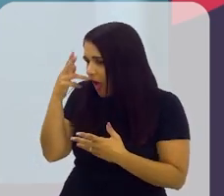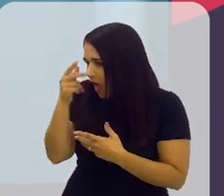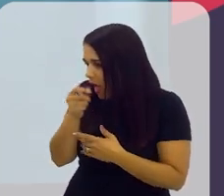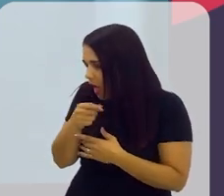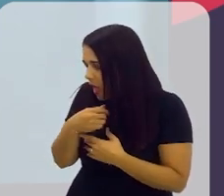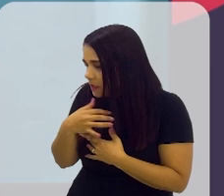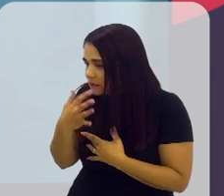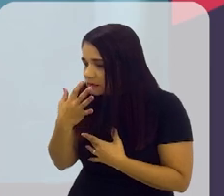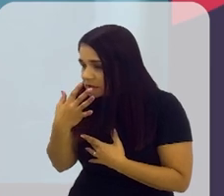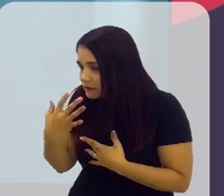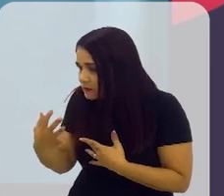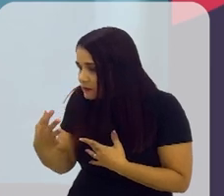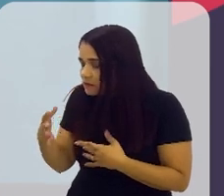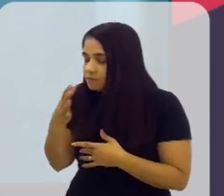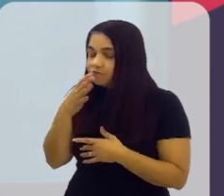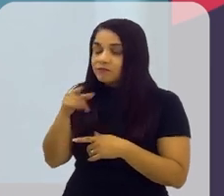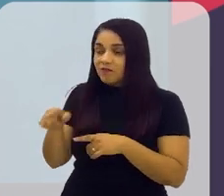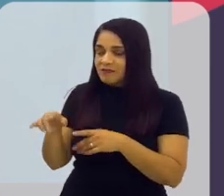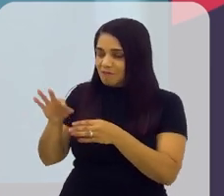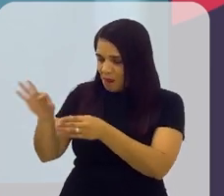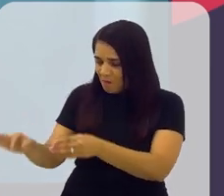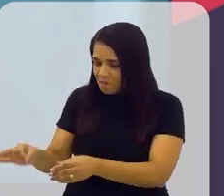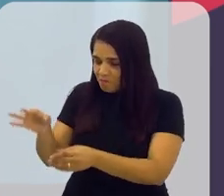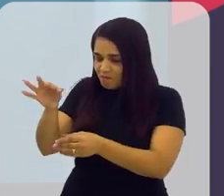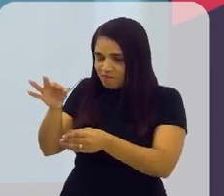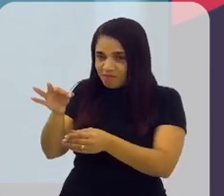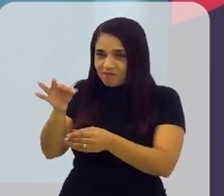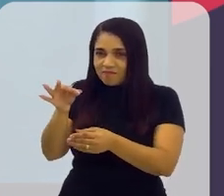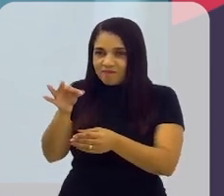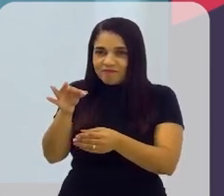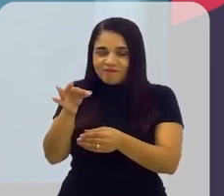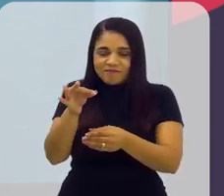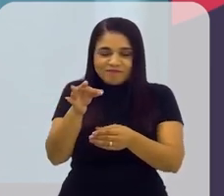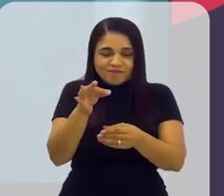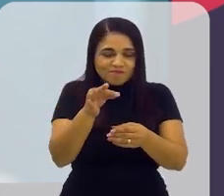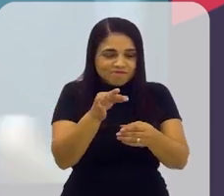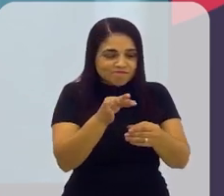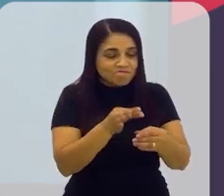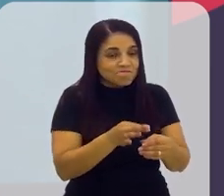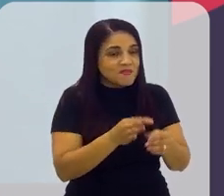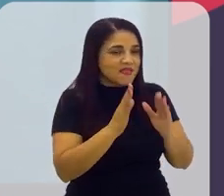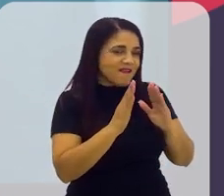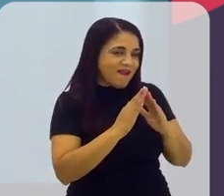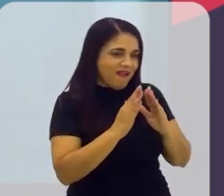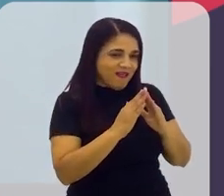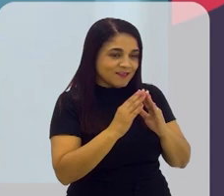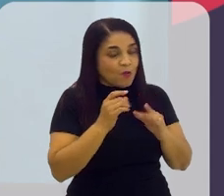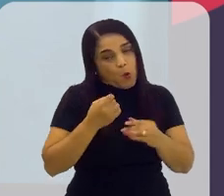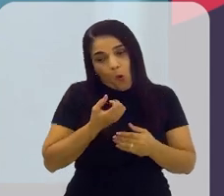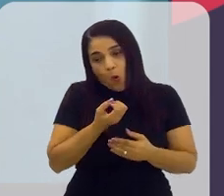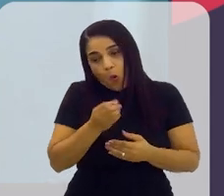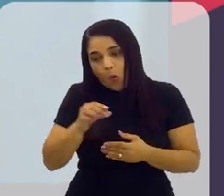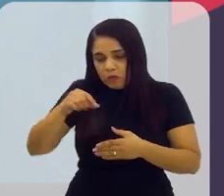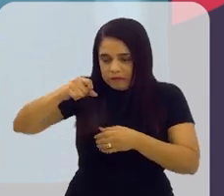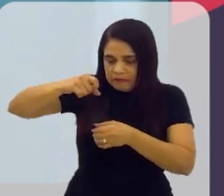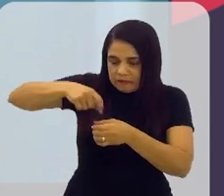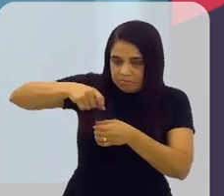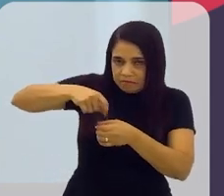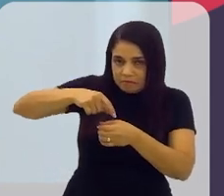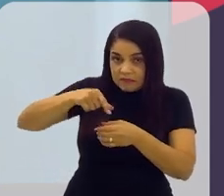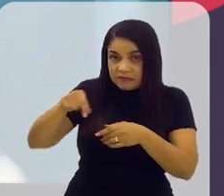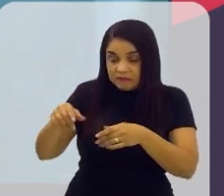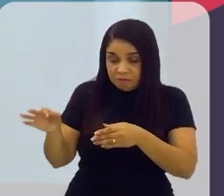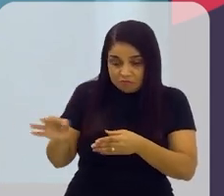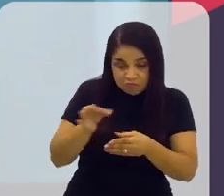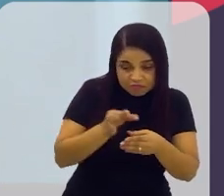encantou por uma planta que era belíssima. E aí, às vezes, você traz lá um ramo dessa planta, né, para transplantar para o seu quintal ou traz umas sementes. E